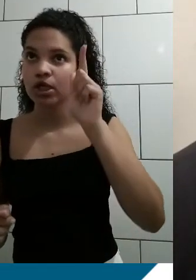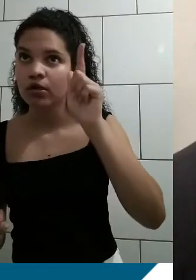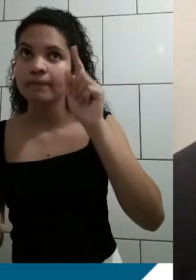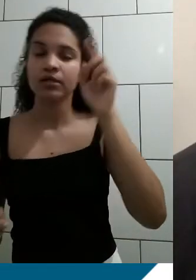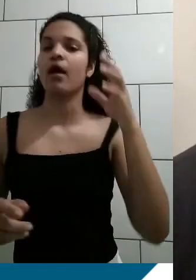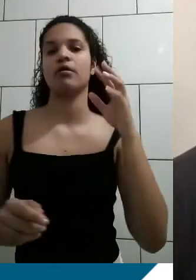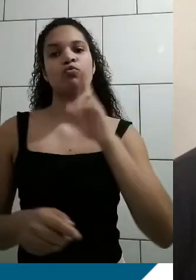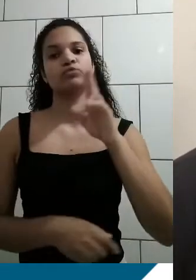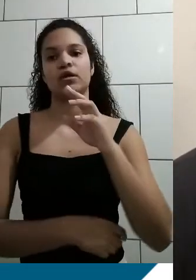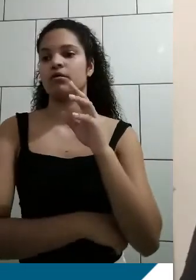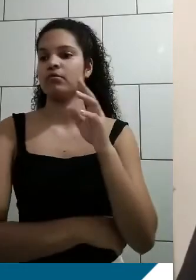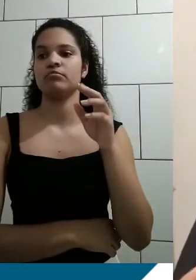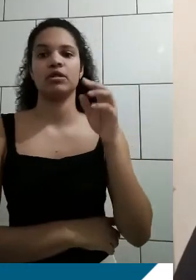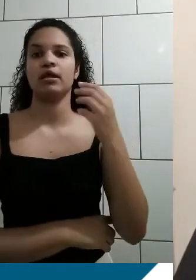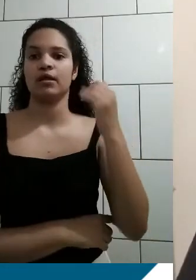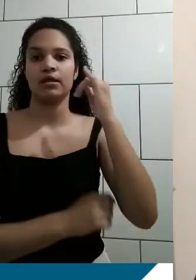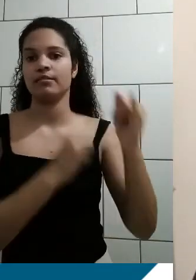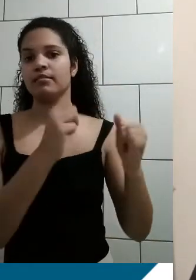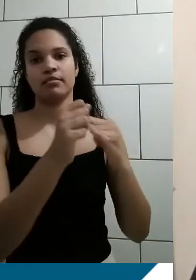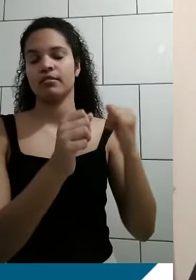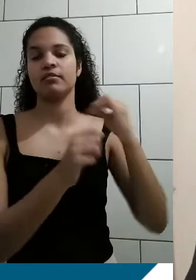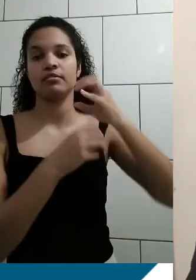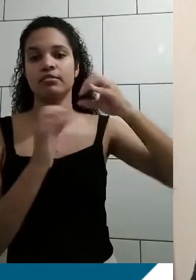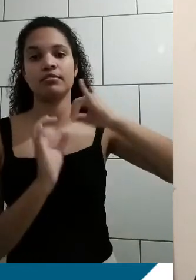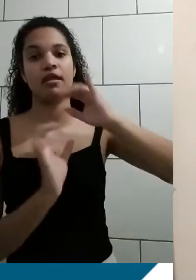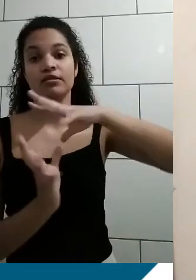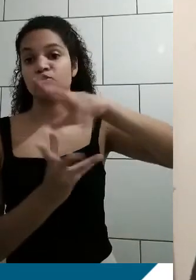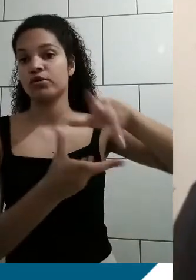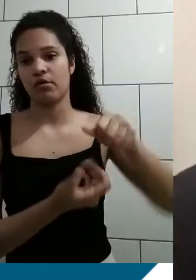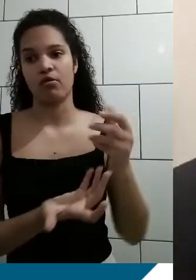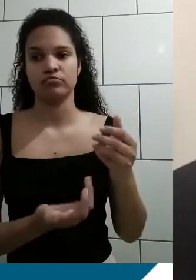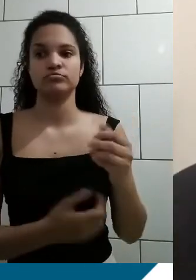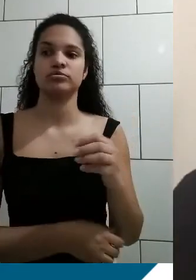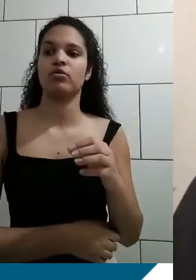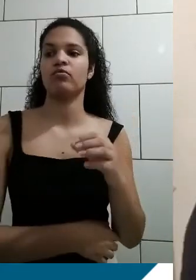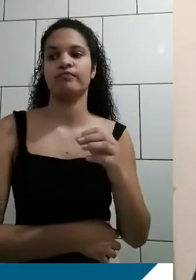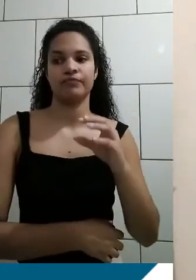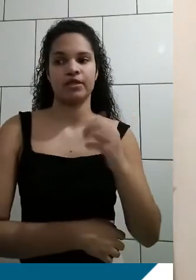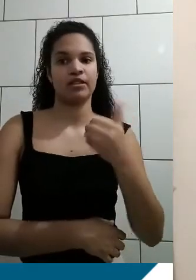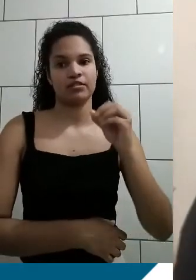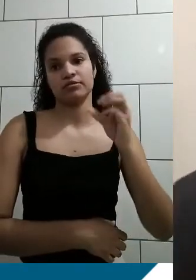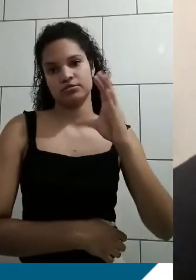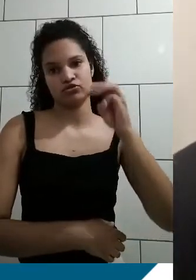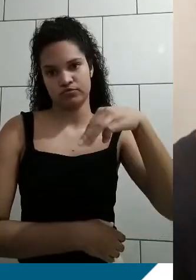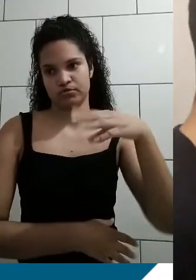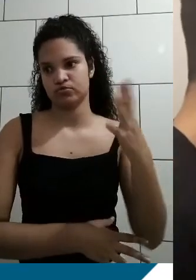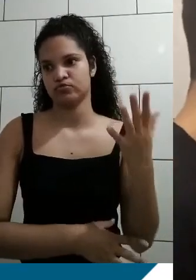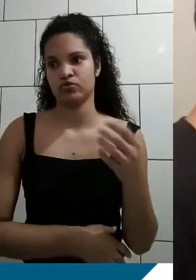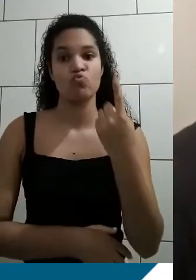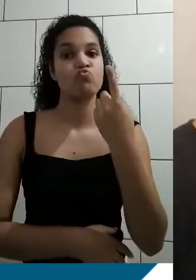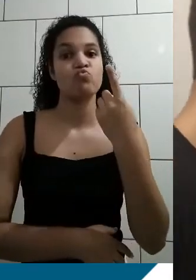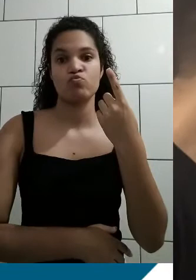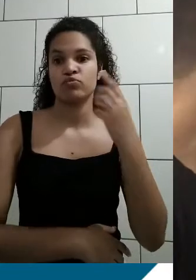né? Equivale a 10 centímetros. Para encerrar, fazer mais uma questão aí, a questão de número 7, que também se encontra na página